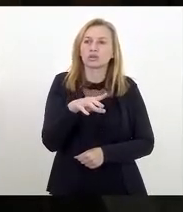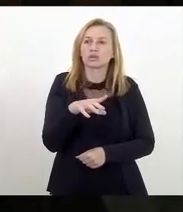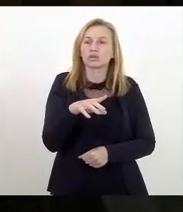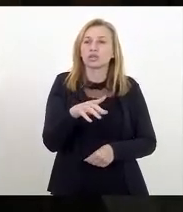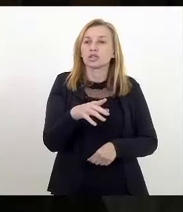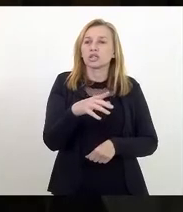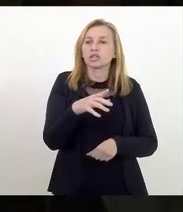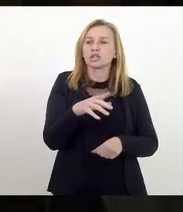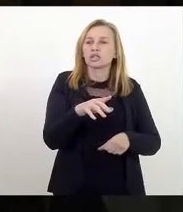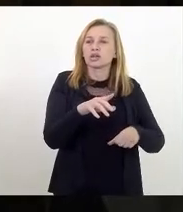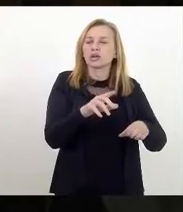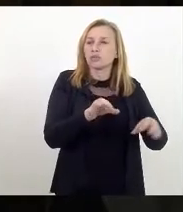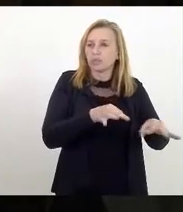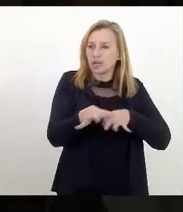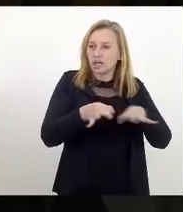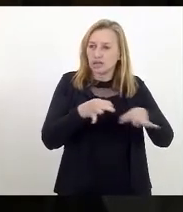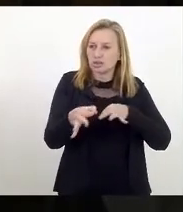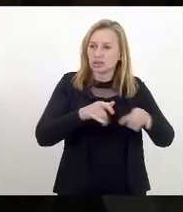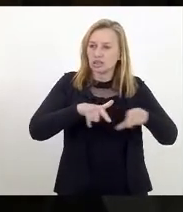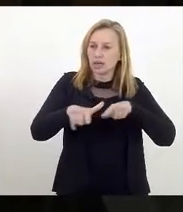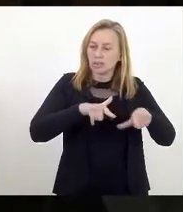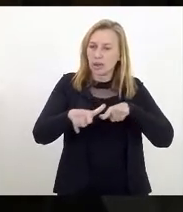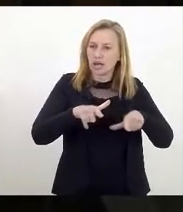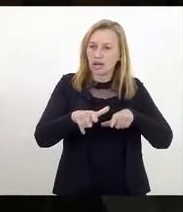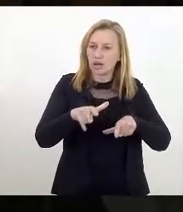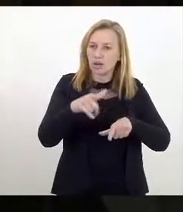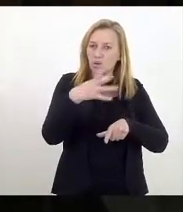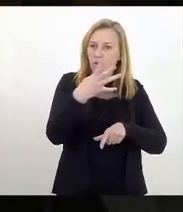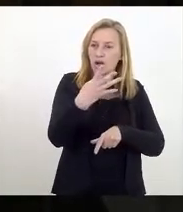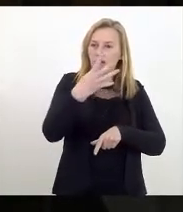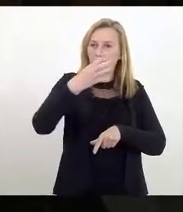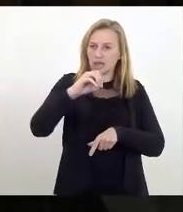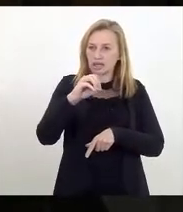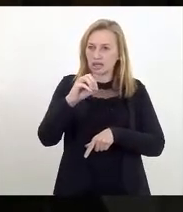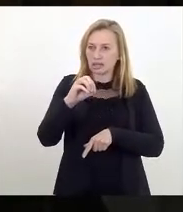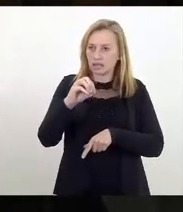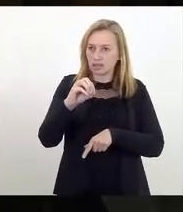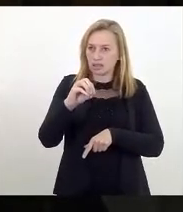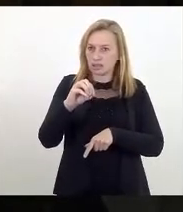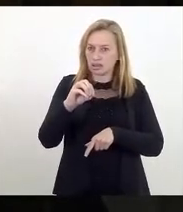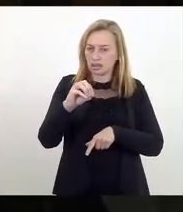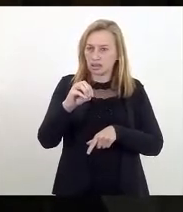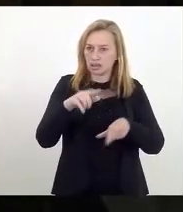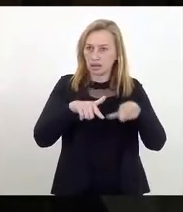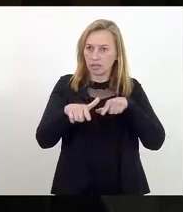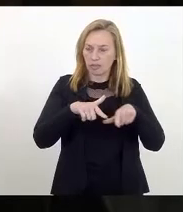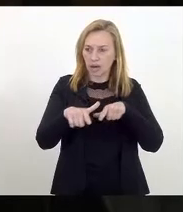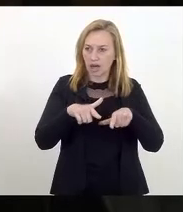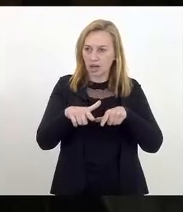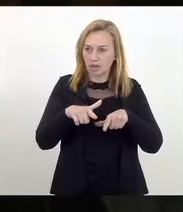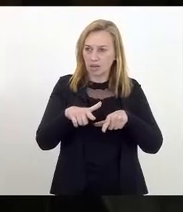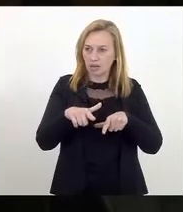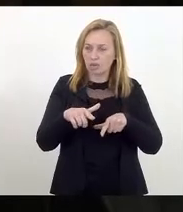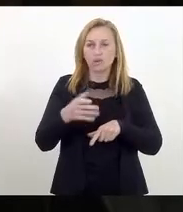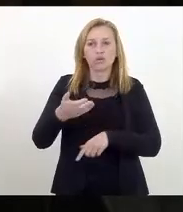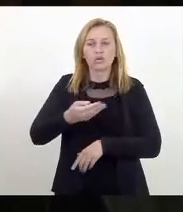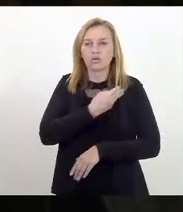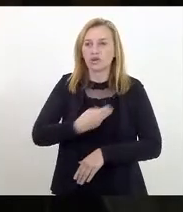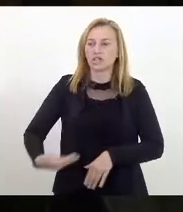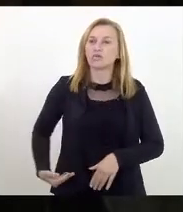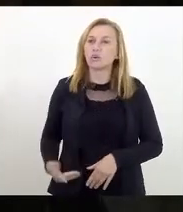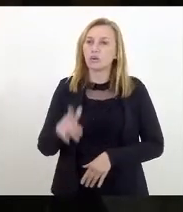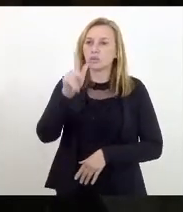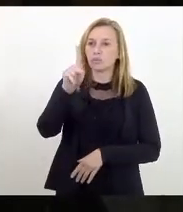carreiras encaminhadas pelo governador Pesão, a defensoria pública não